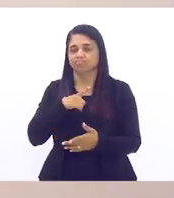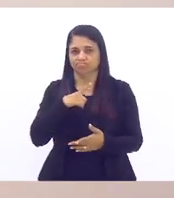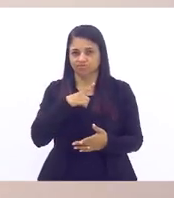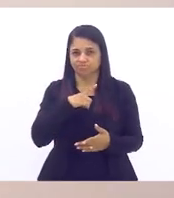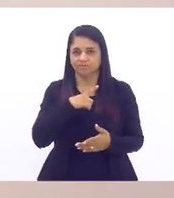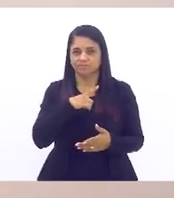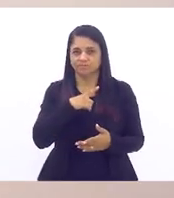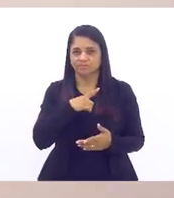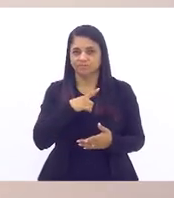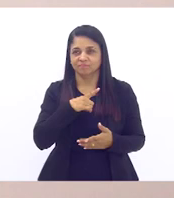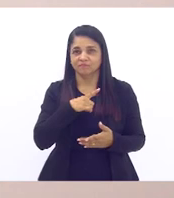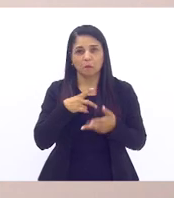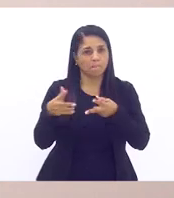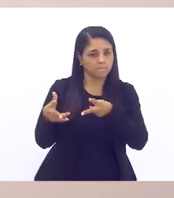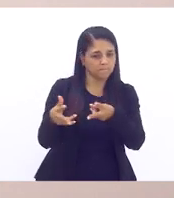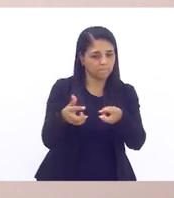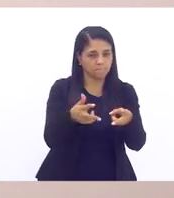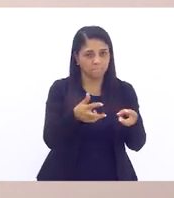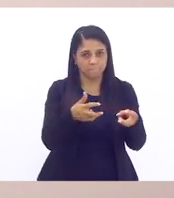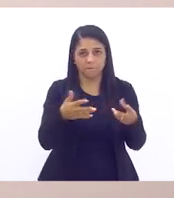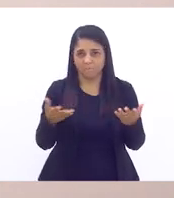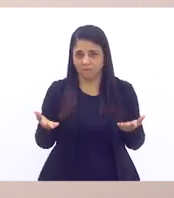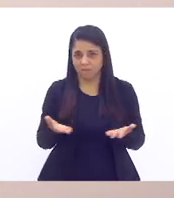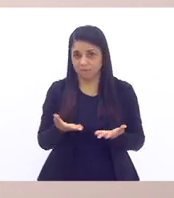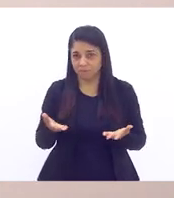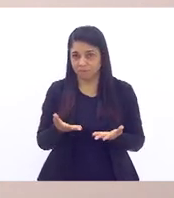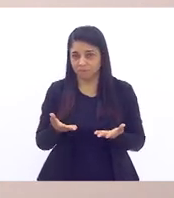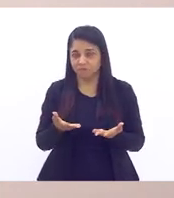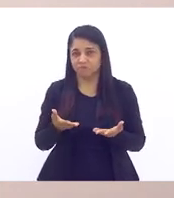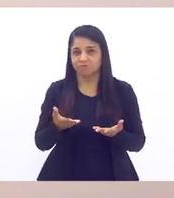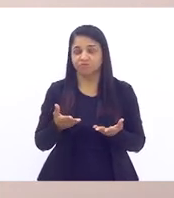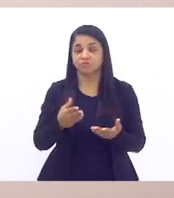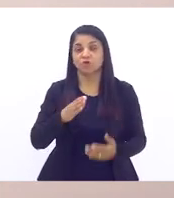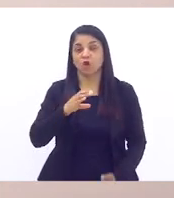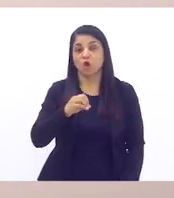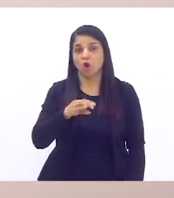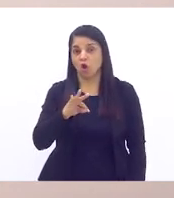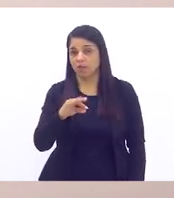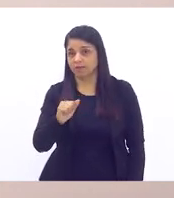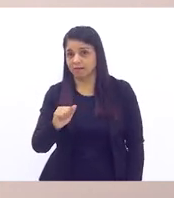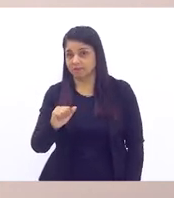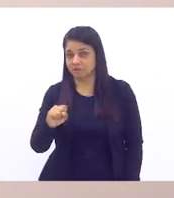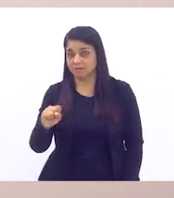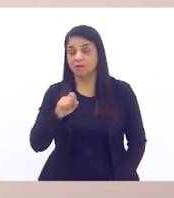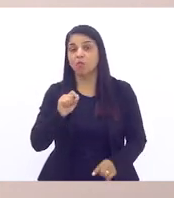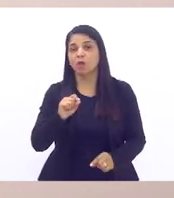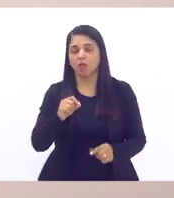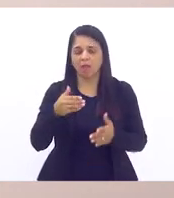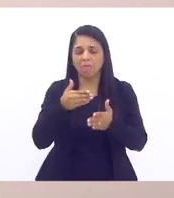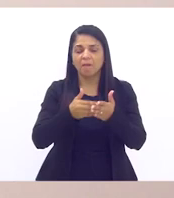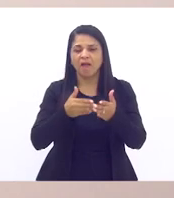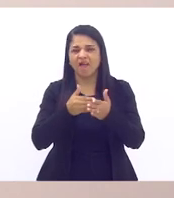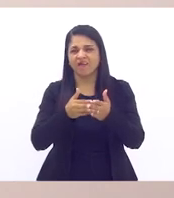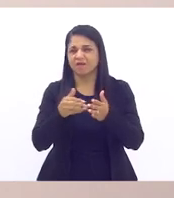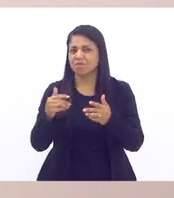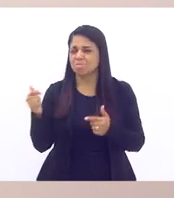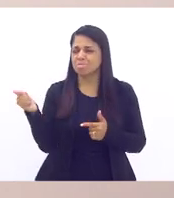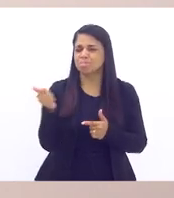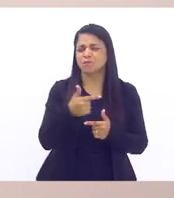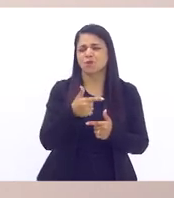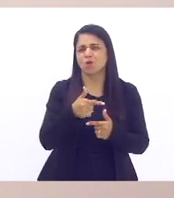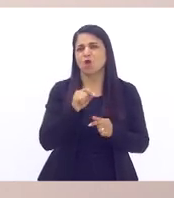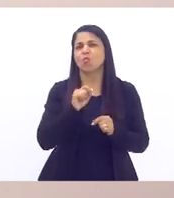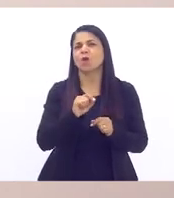e que nós percebemos hoje mais do que a questão das cotas é a barreira da atitude que é o que a gente chama de barreira atitudinal né